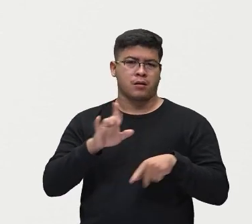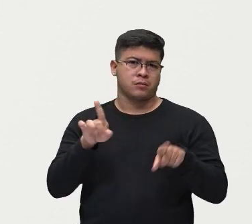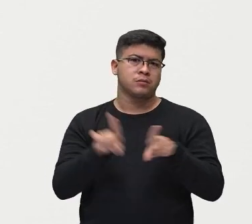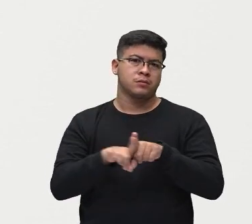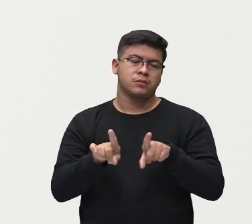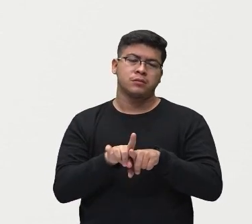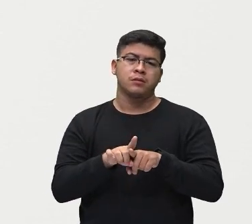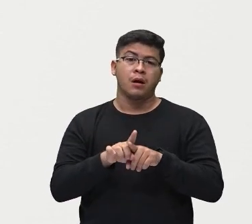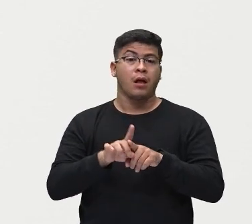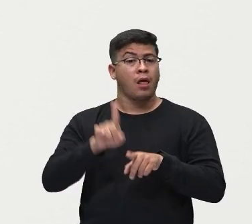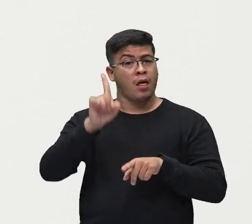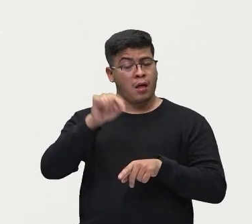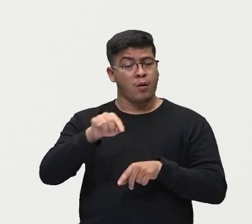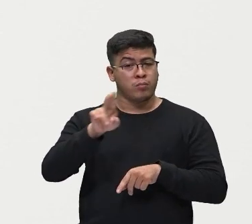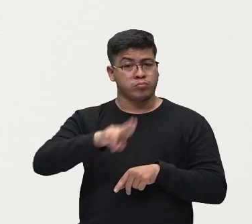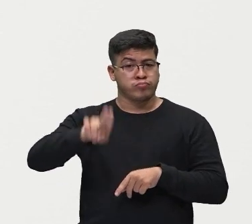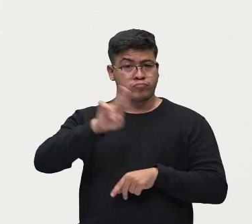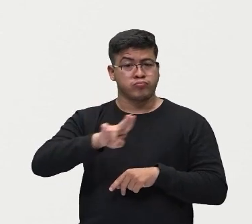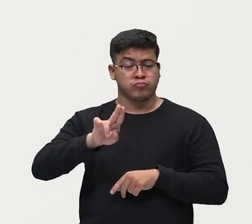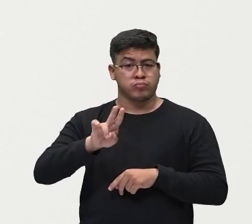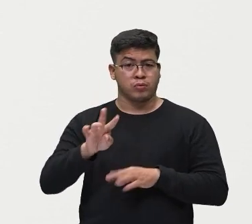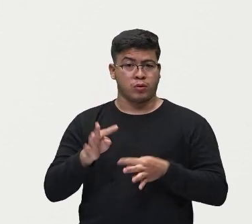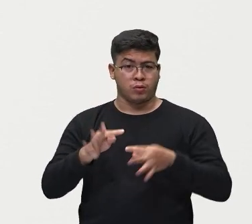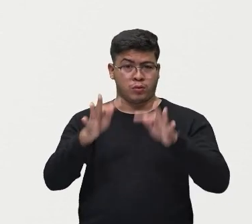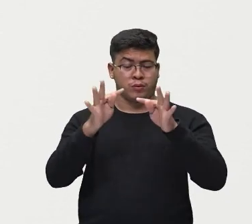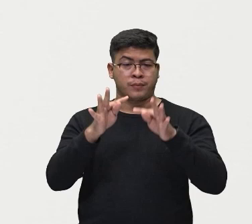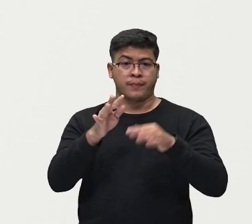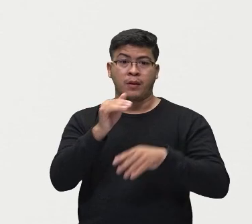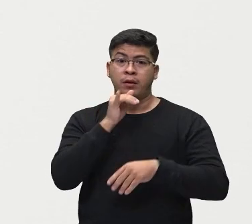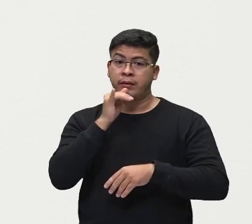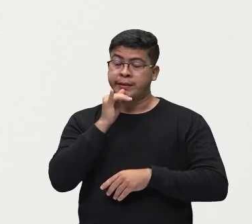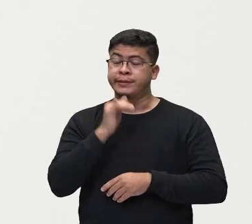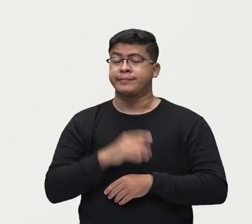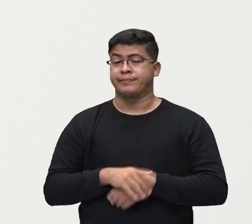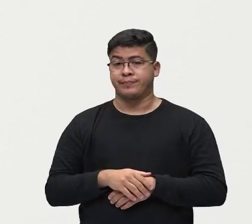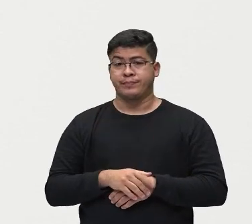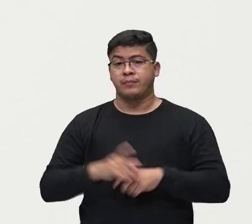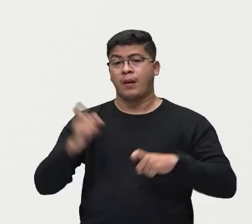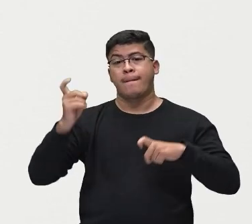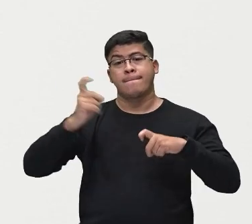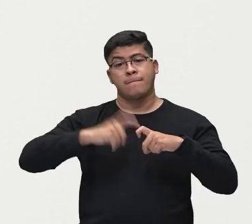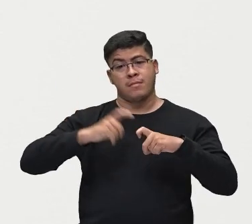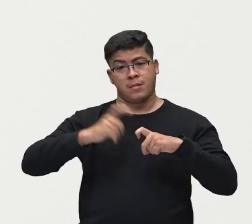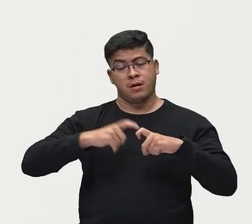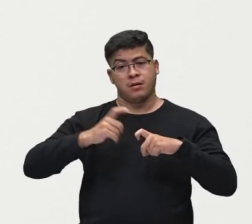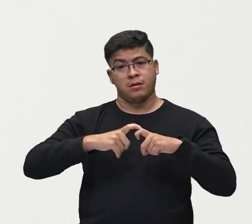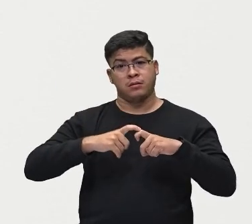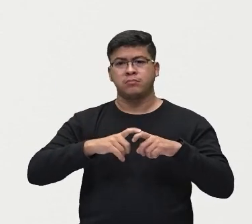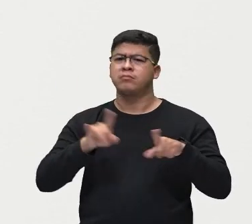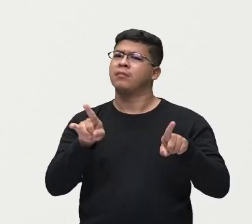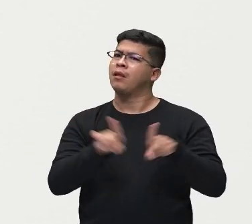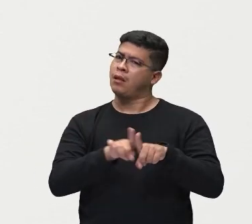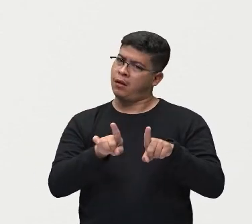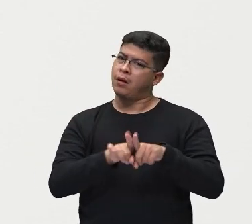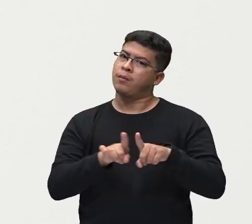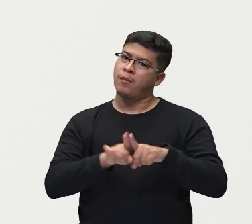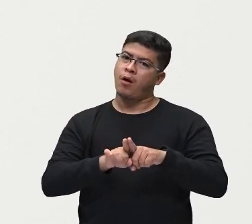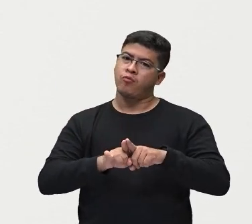da termodinâmica. Os médicos cirurgiões fazem uso de bisturis com